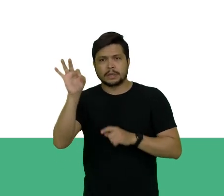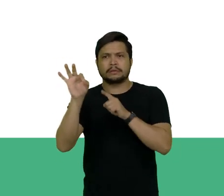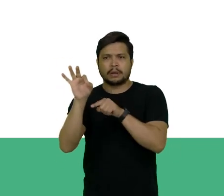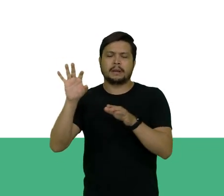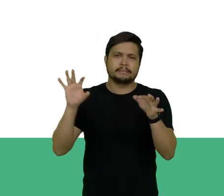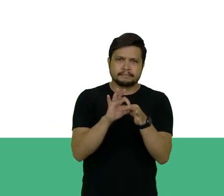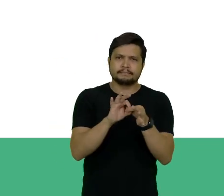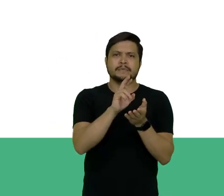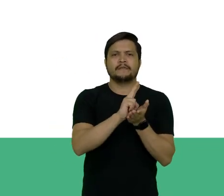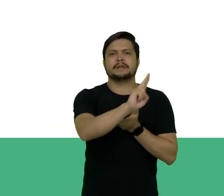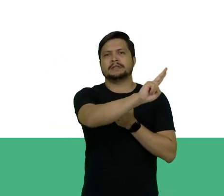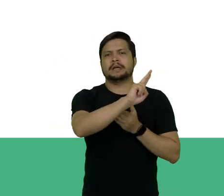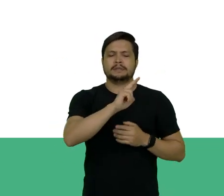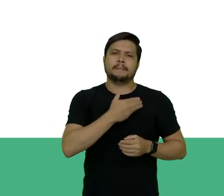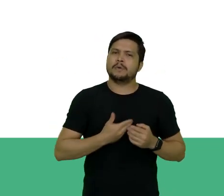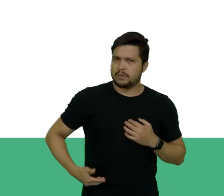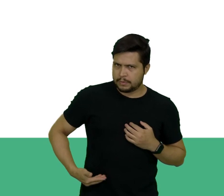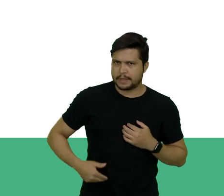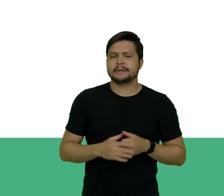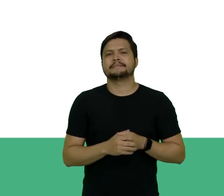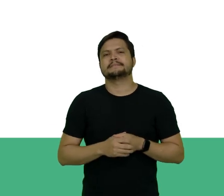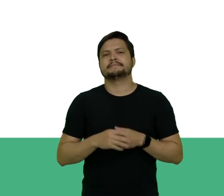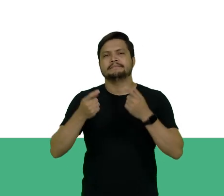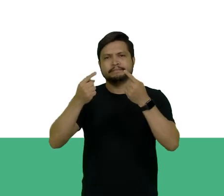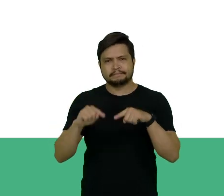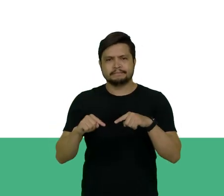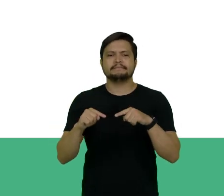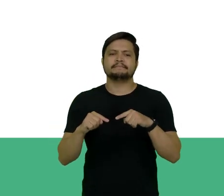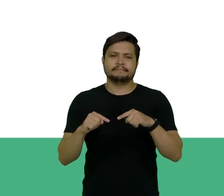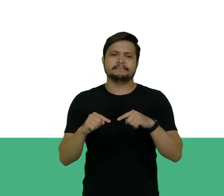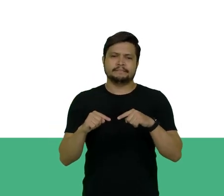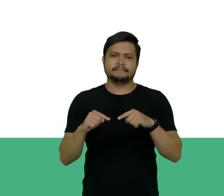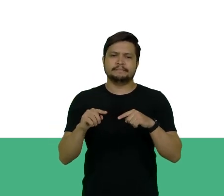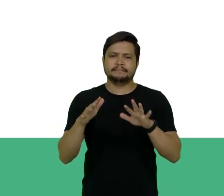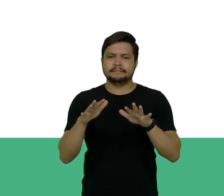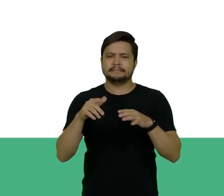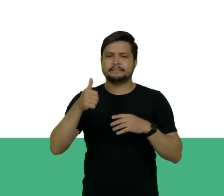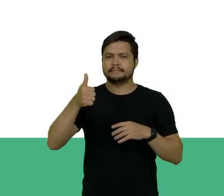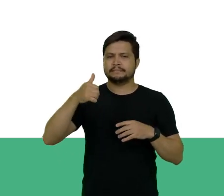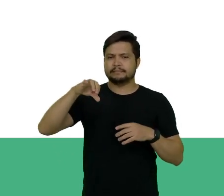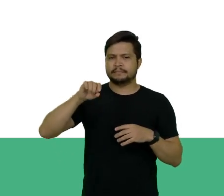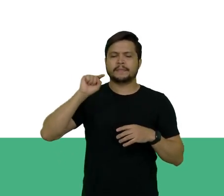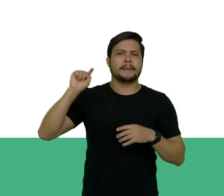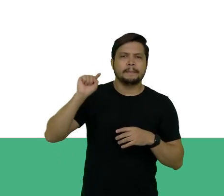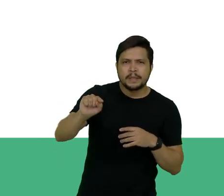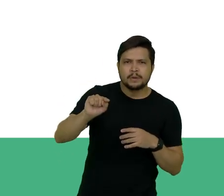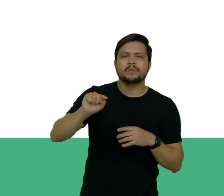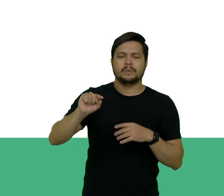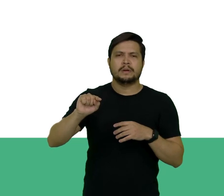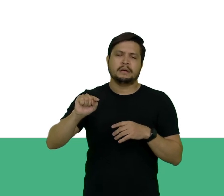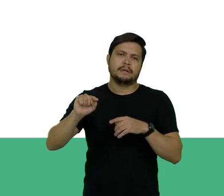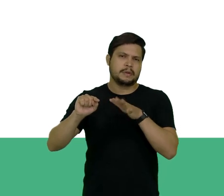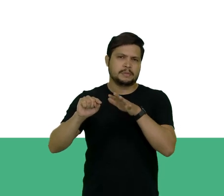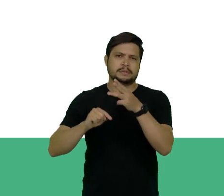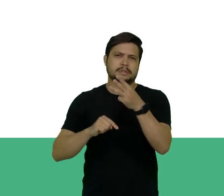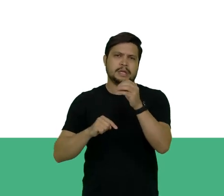UVA e o restante privada. E tem uma taxa de ocupação de 30%, ou seja, dessas vagas todas aqui, 19 mil,